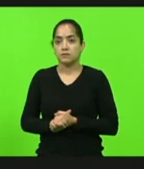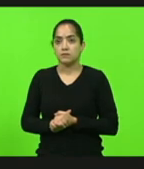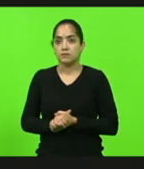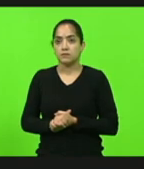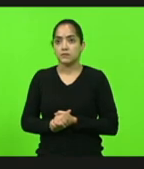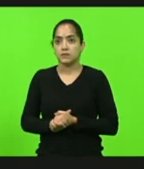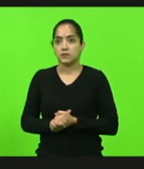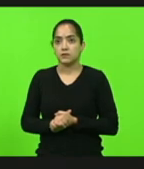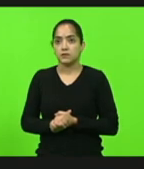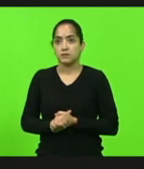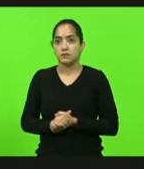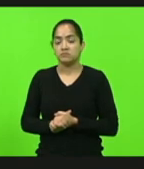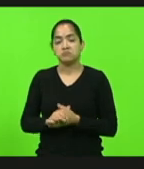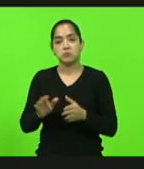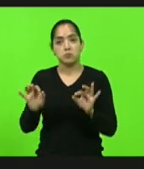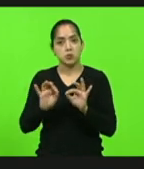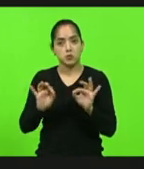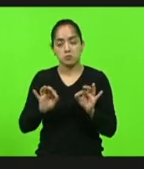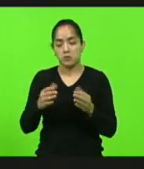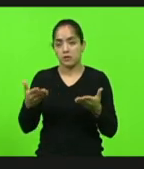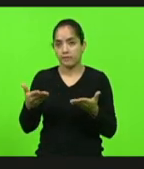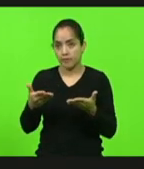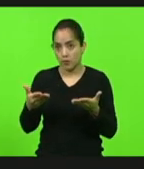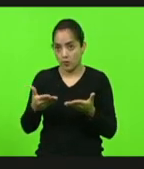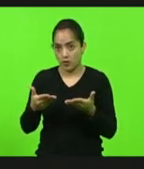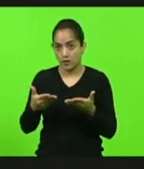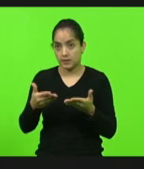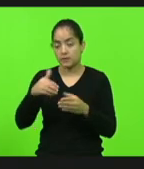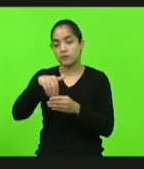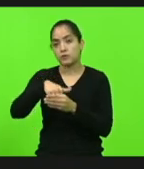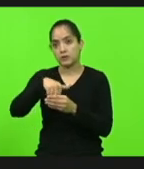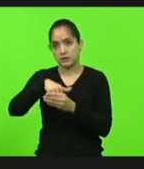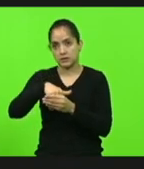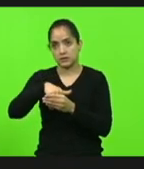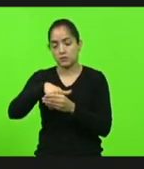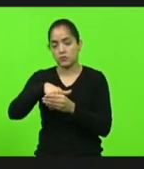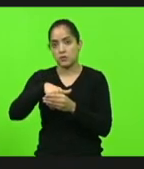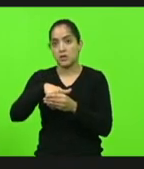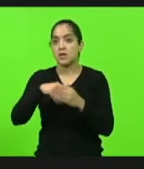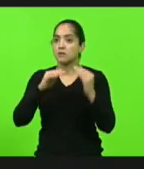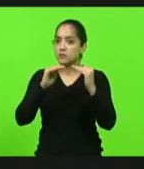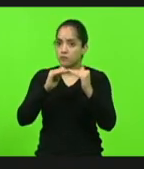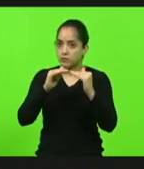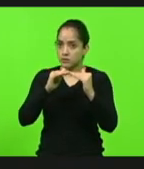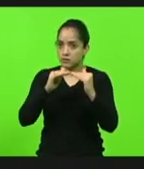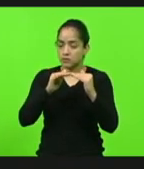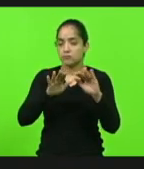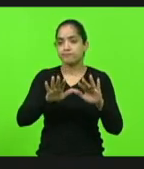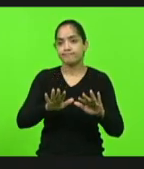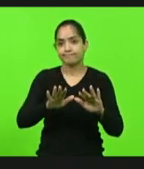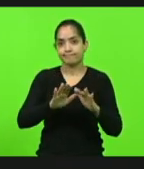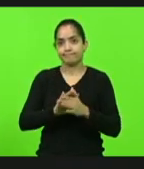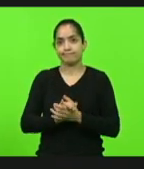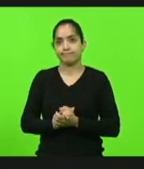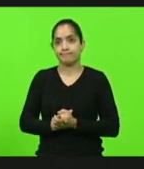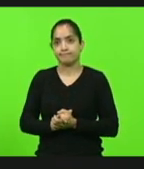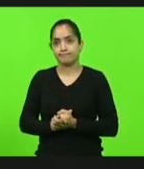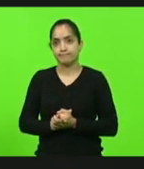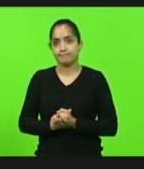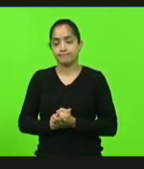e como não havendo discussão submeto a votação os que forem favoráveis permaneçam como